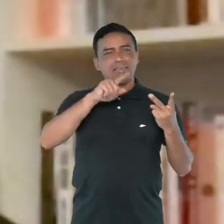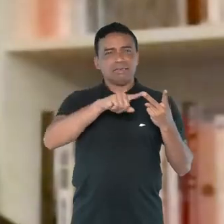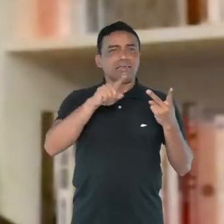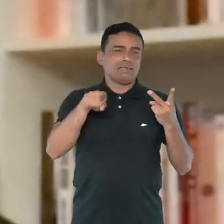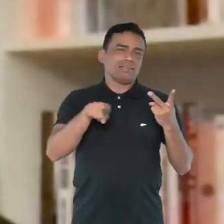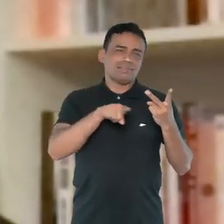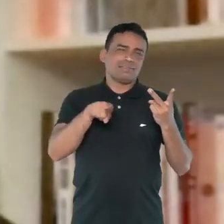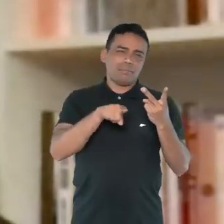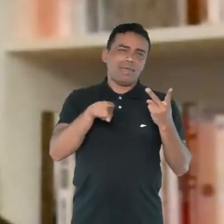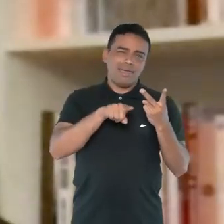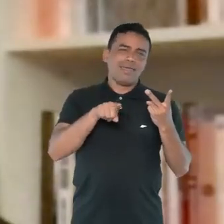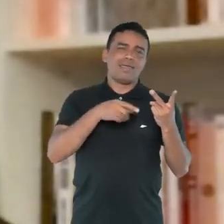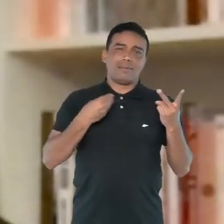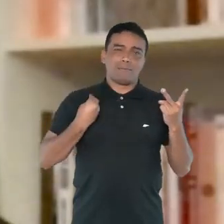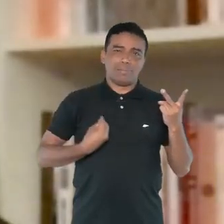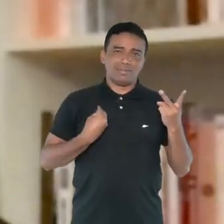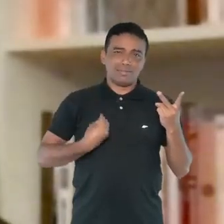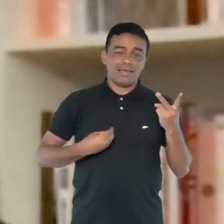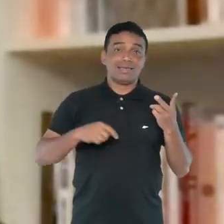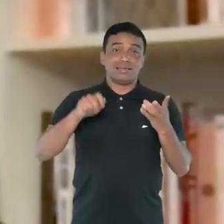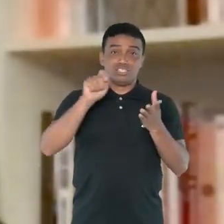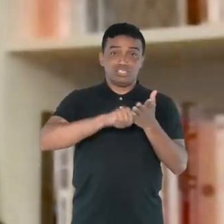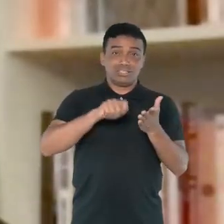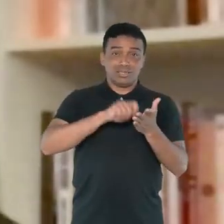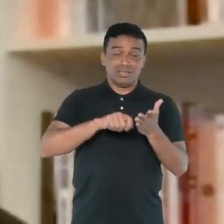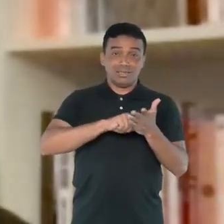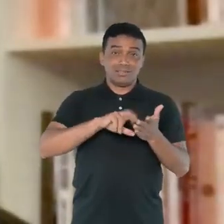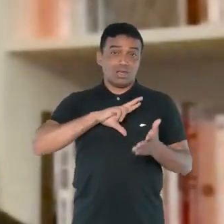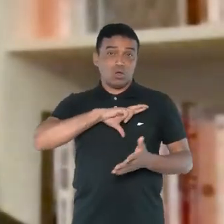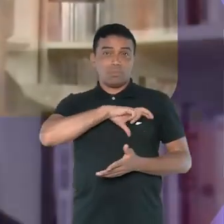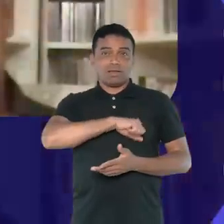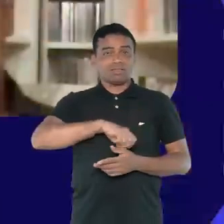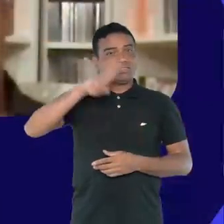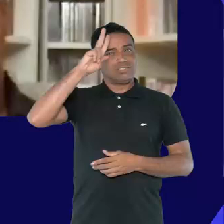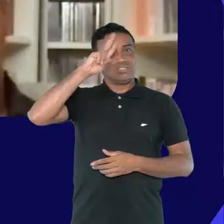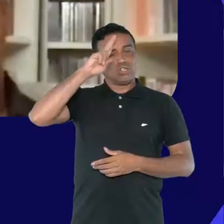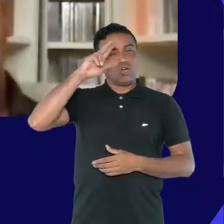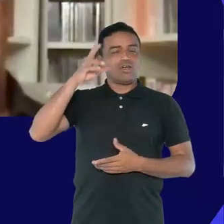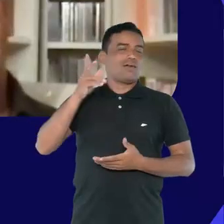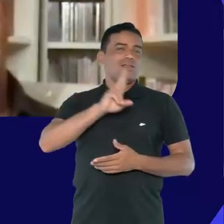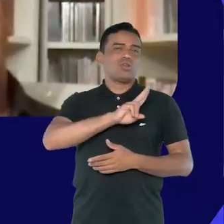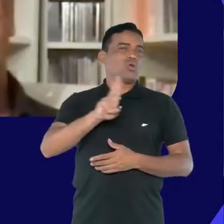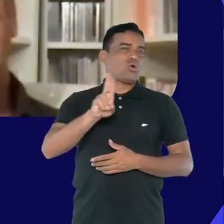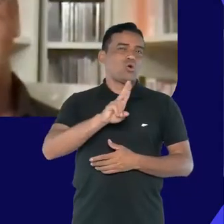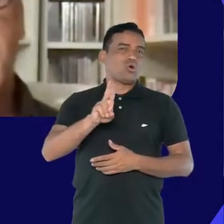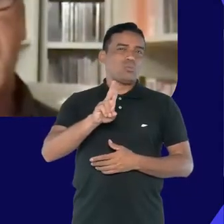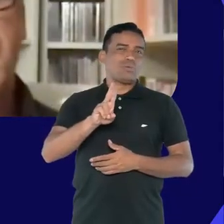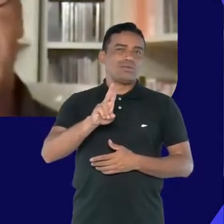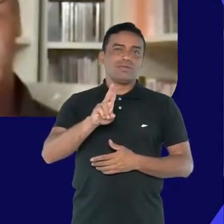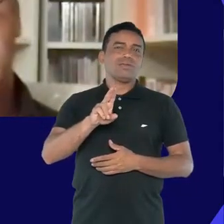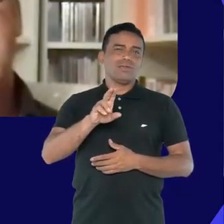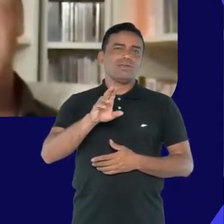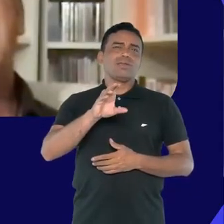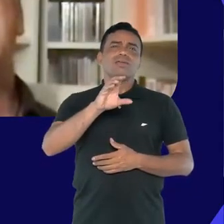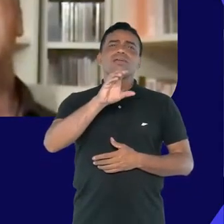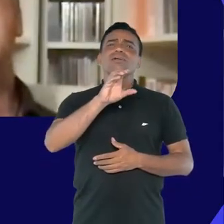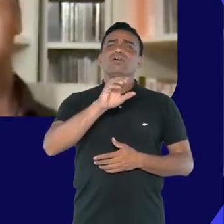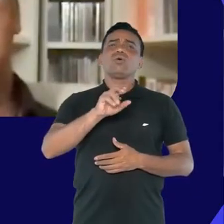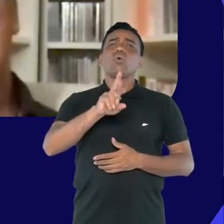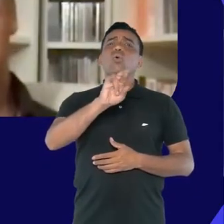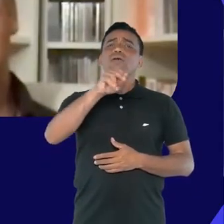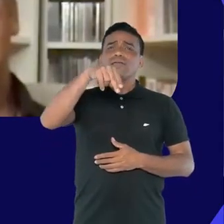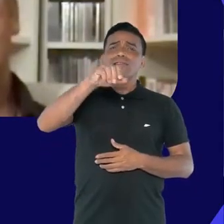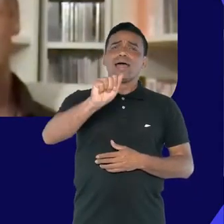também foi muito presente na escrita desse romance e cuja história dele está lá, que se chama Rui Nabeiro. E